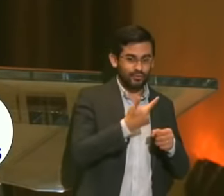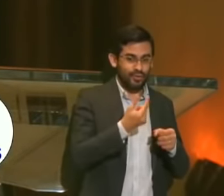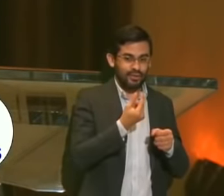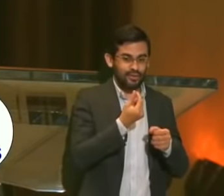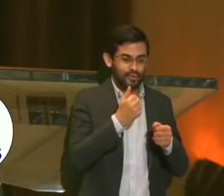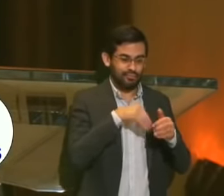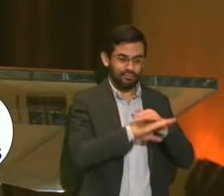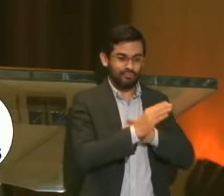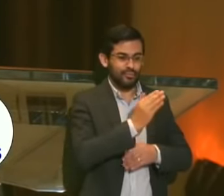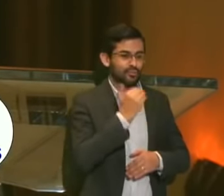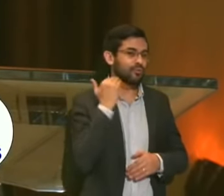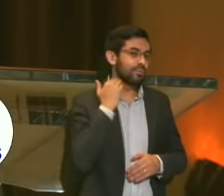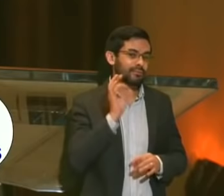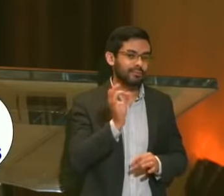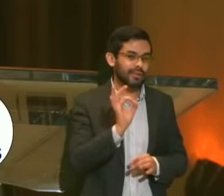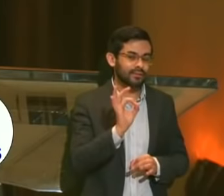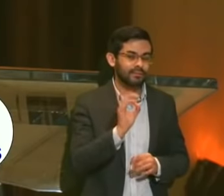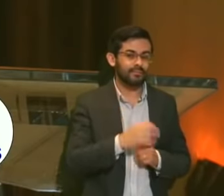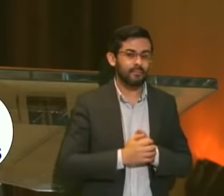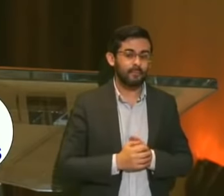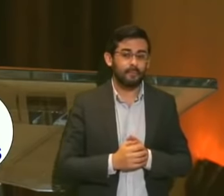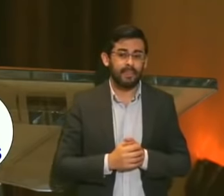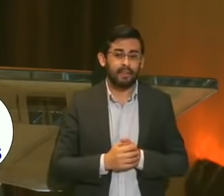fundos, e